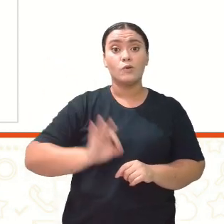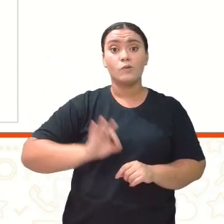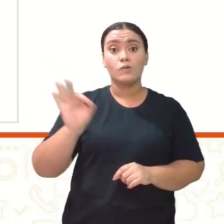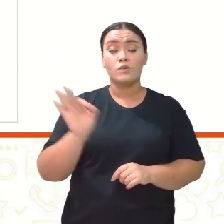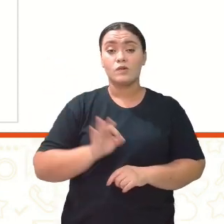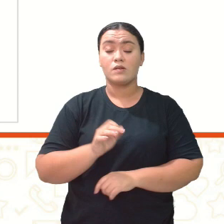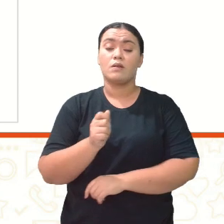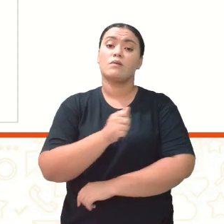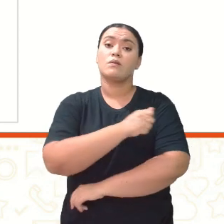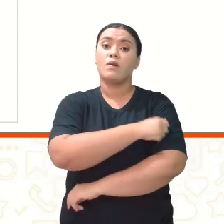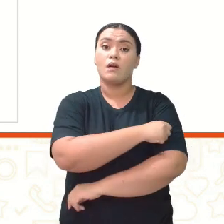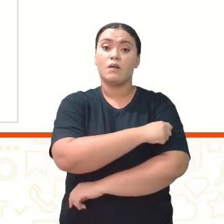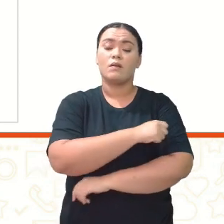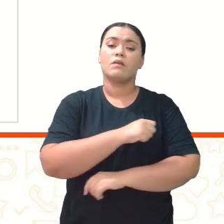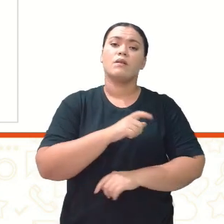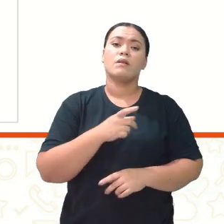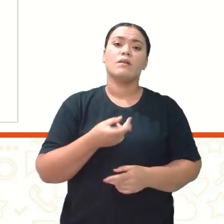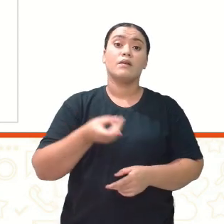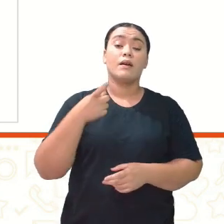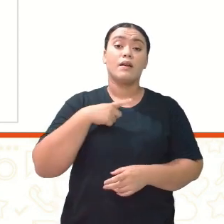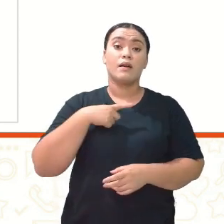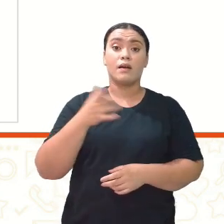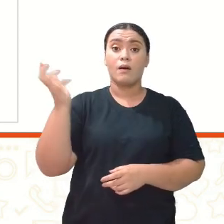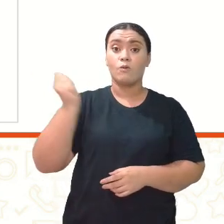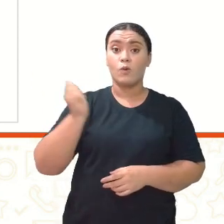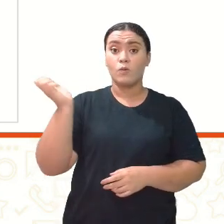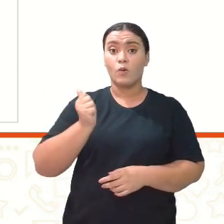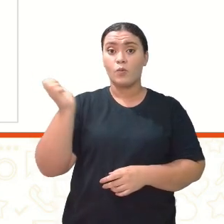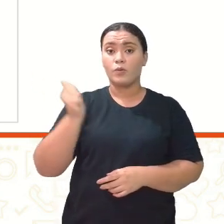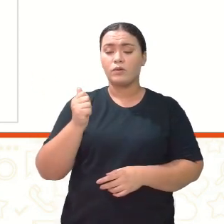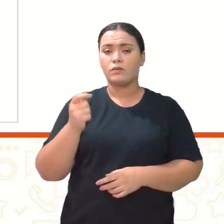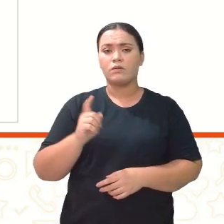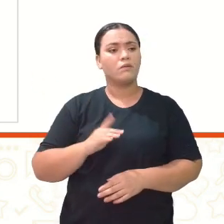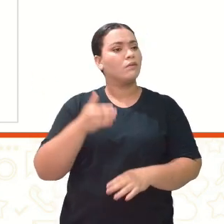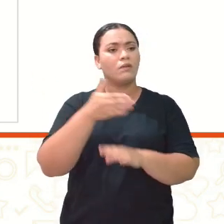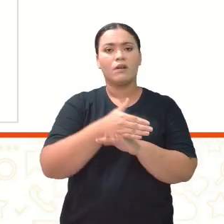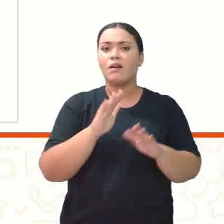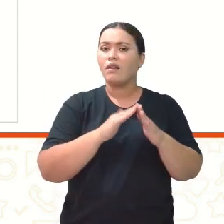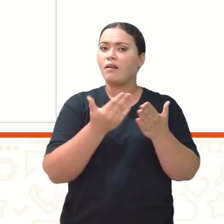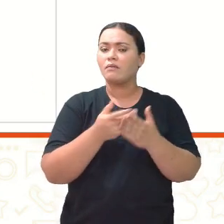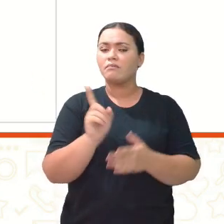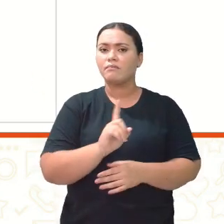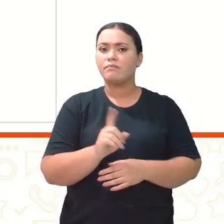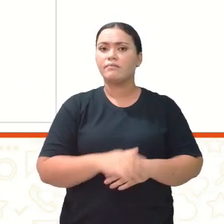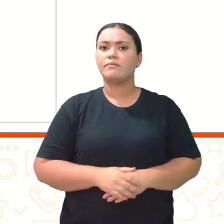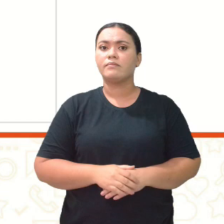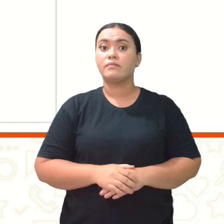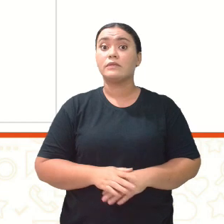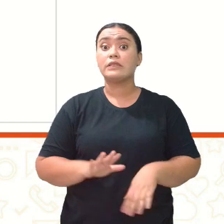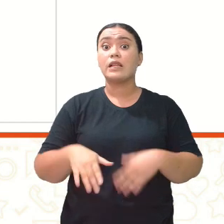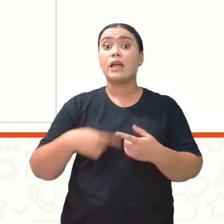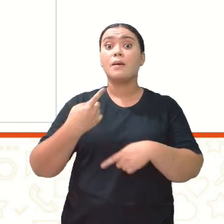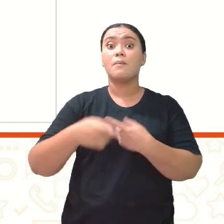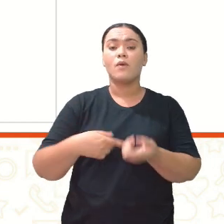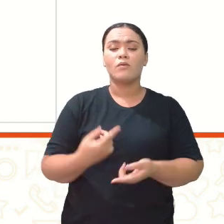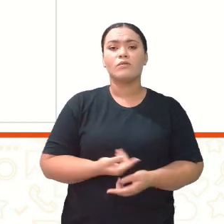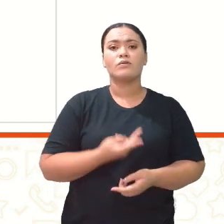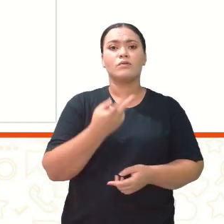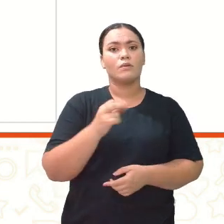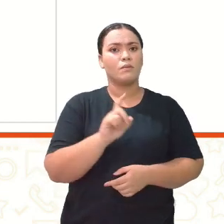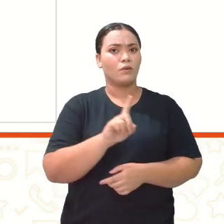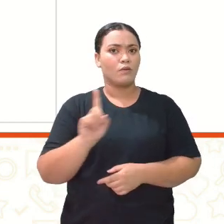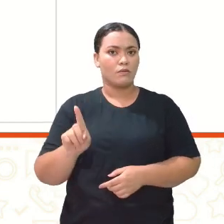estudantes que eram beneficiários do BPC não estavam inseridos na escola. E em